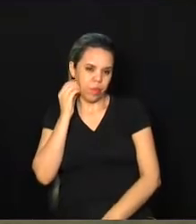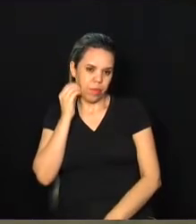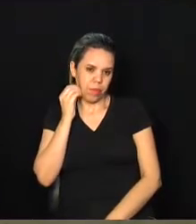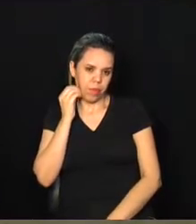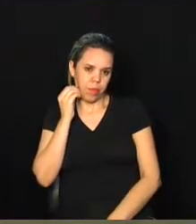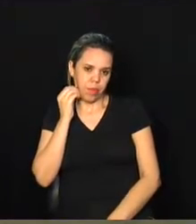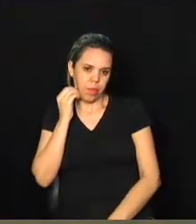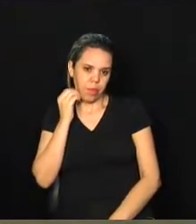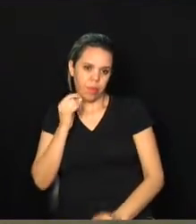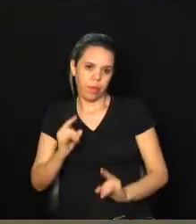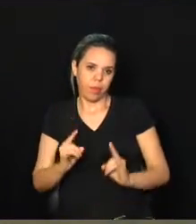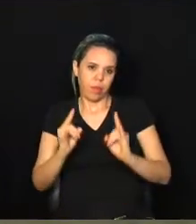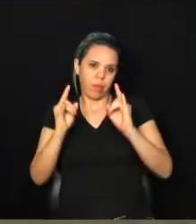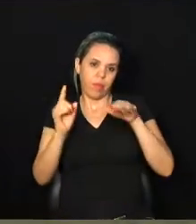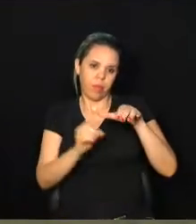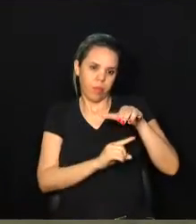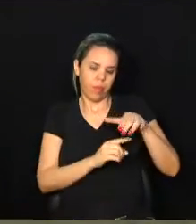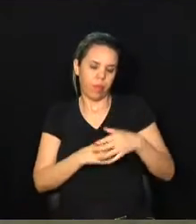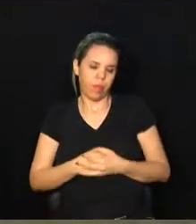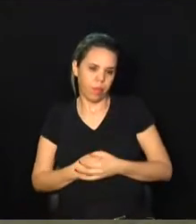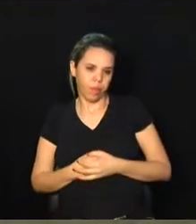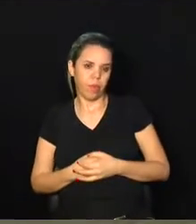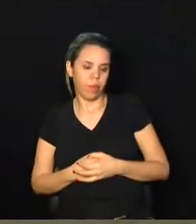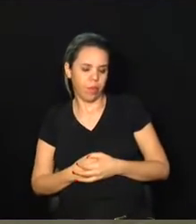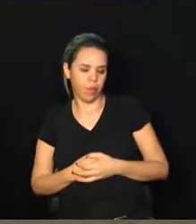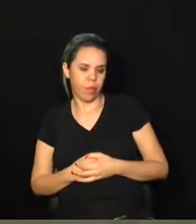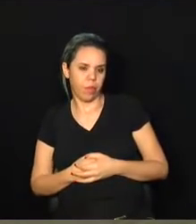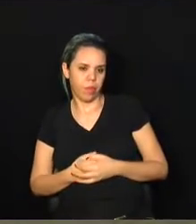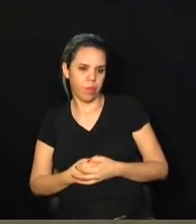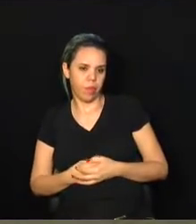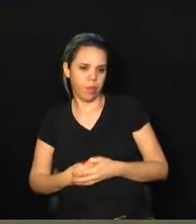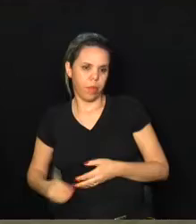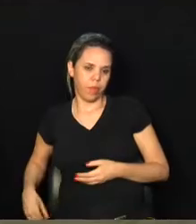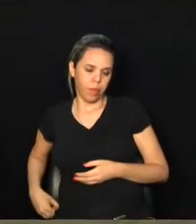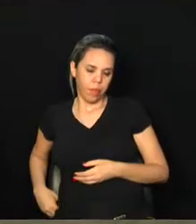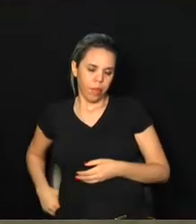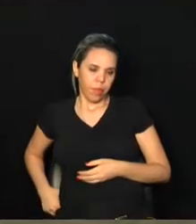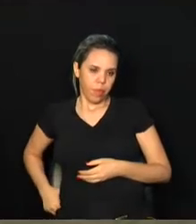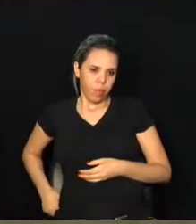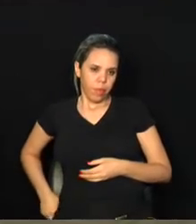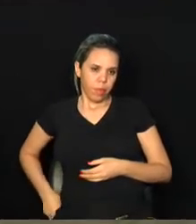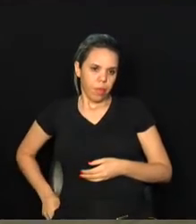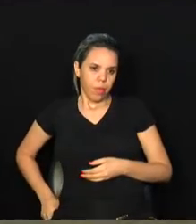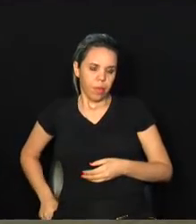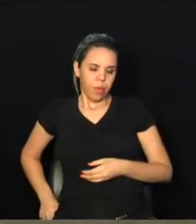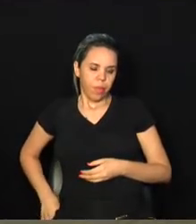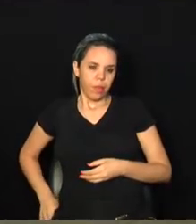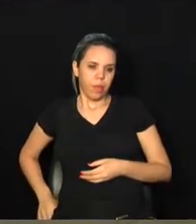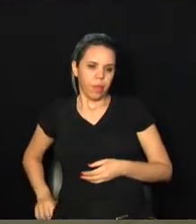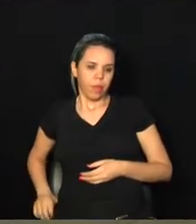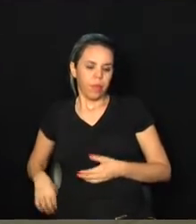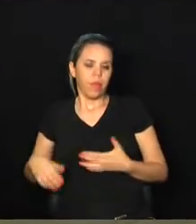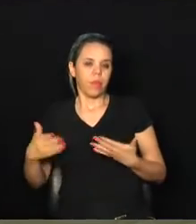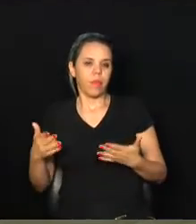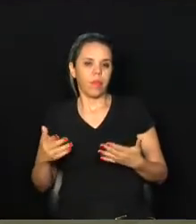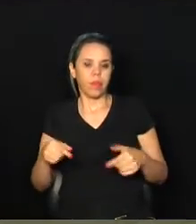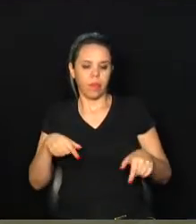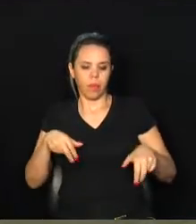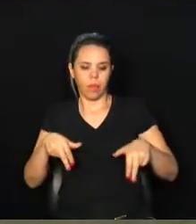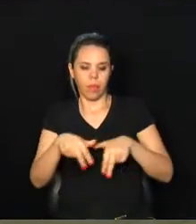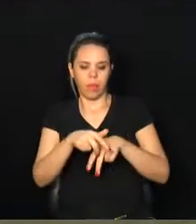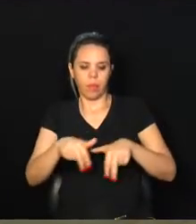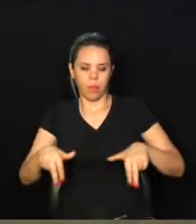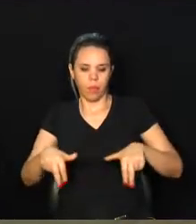saída do prédio, era uma clínica. Na hora de habite, não, mas cadê a passarela? Você disse que tem